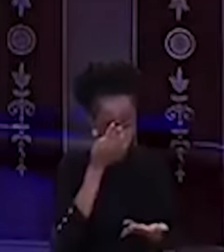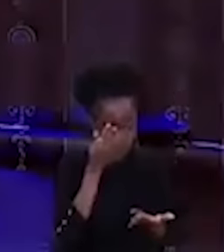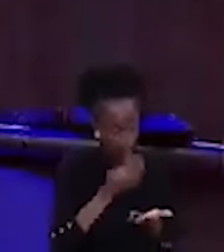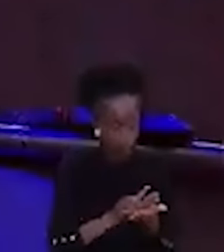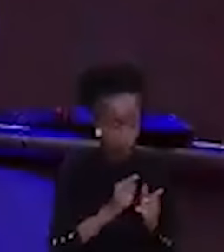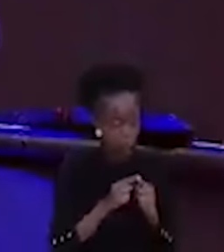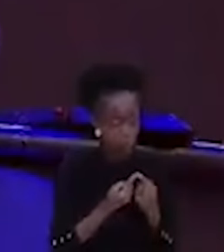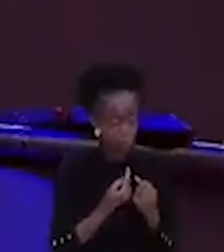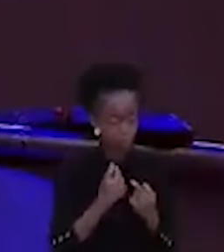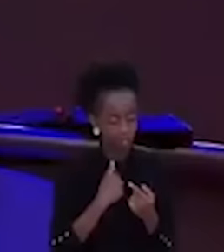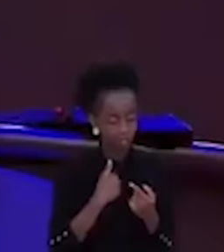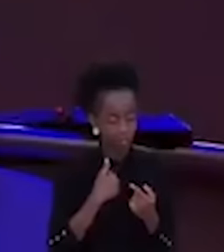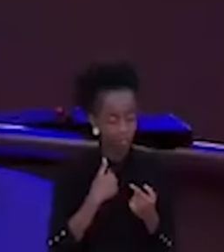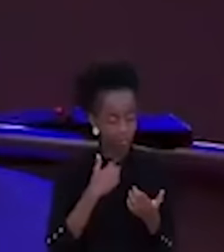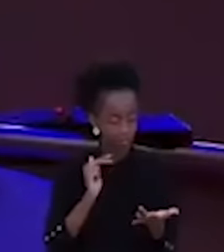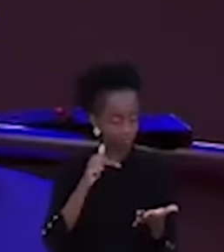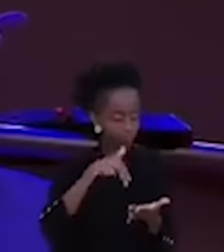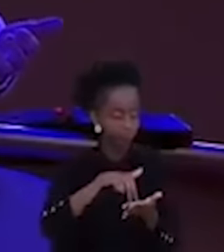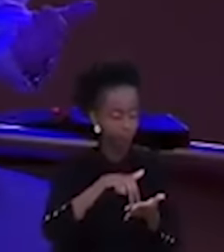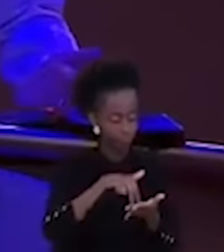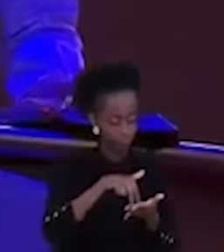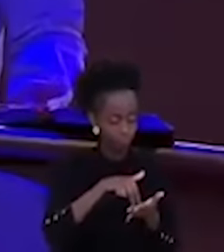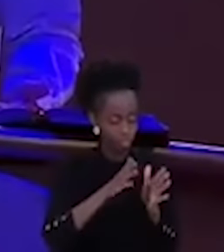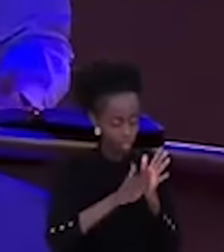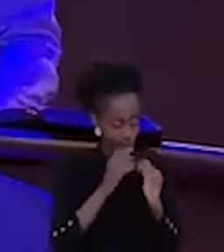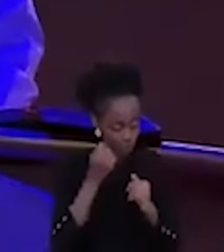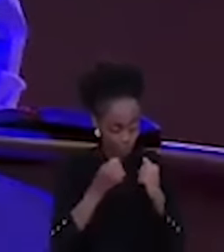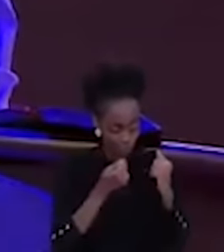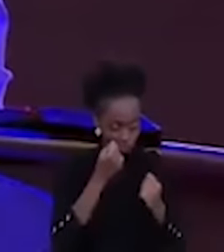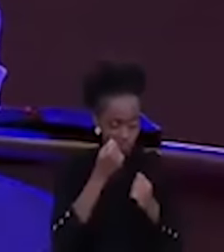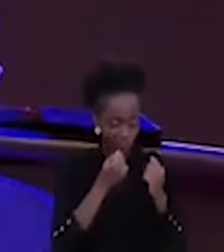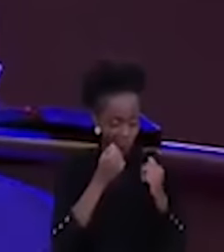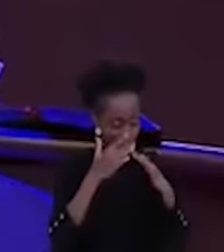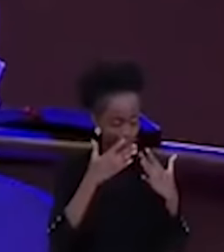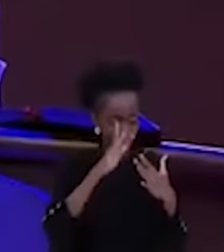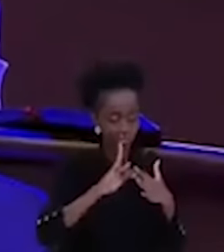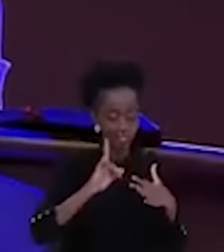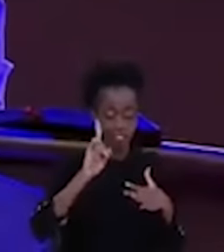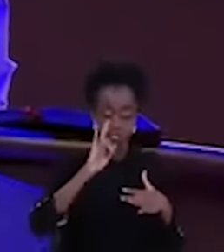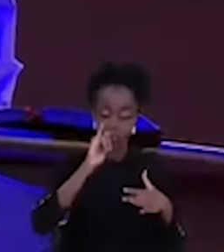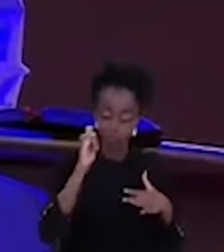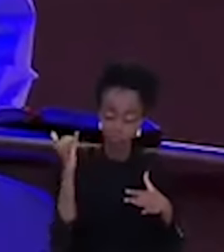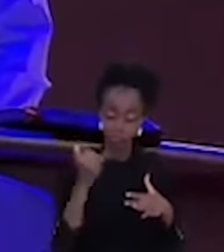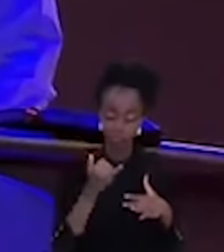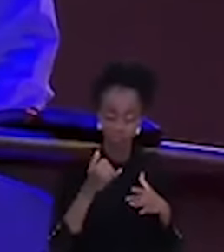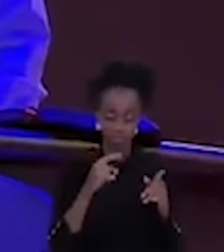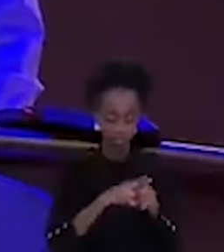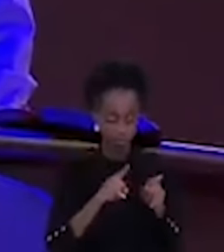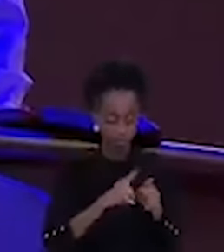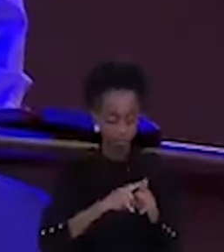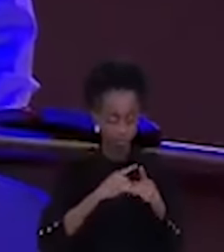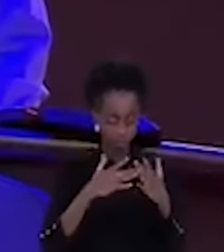mas estou aqui, aleluia, está aqui. E Deus disse: com um pouco de